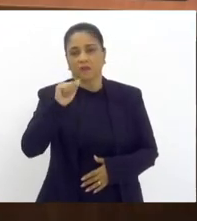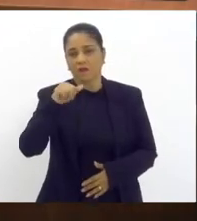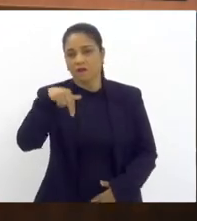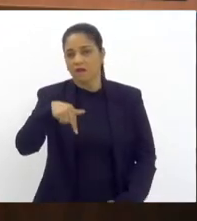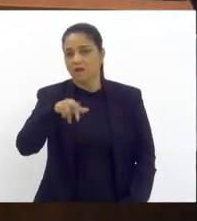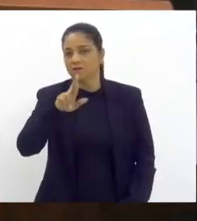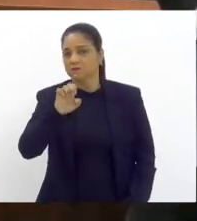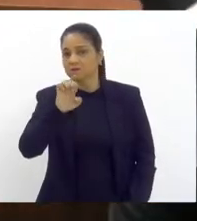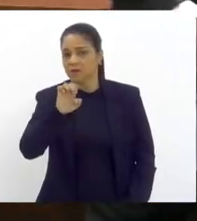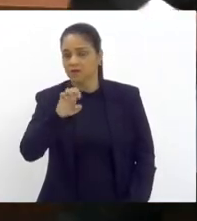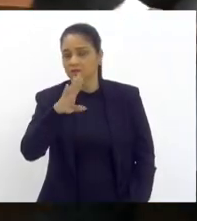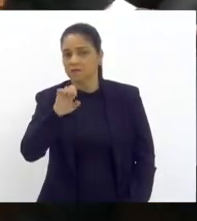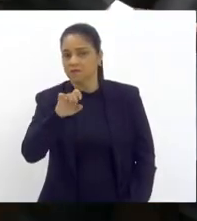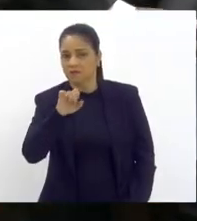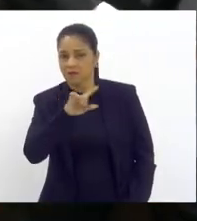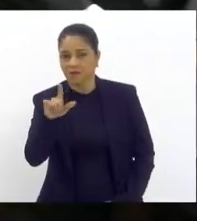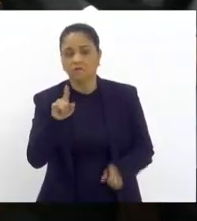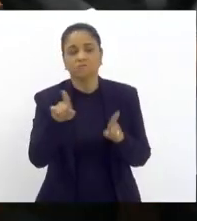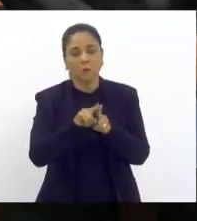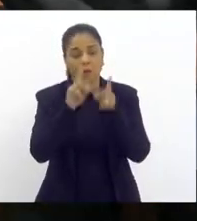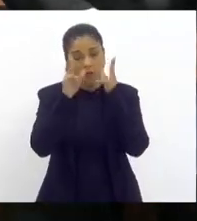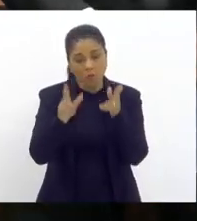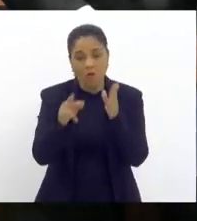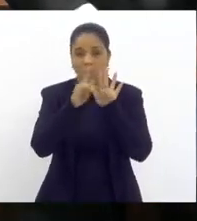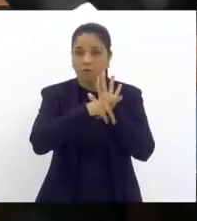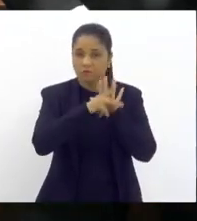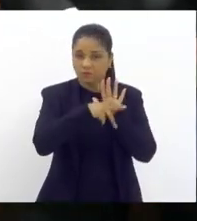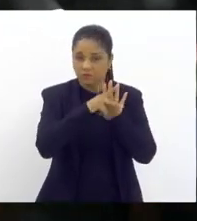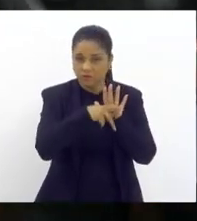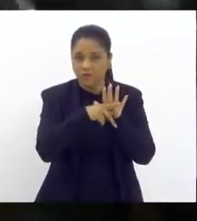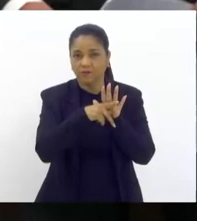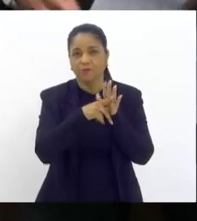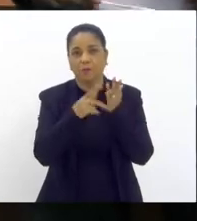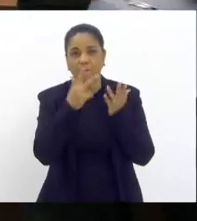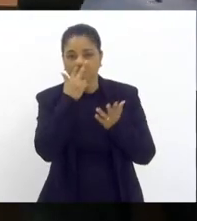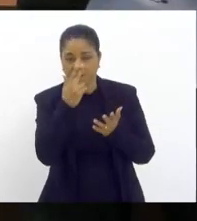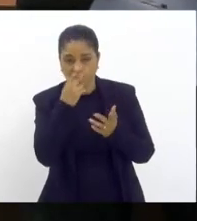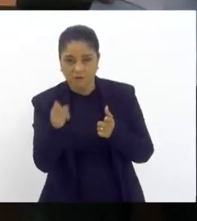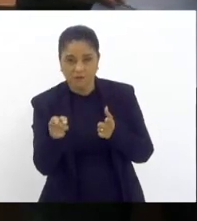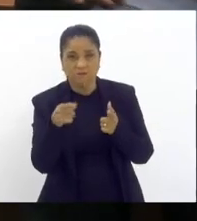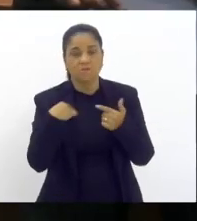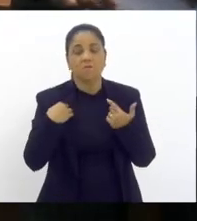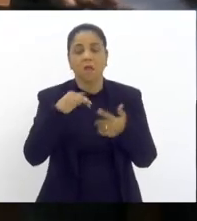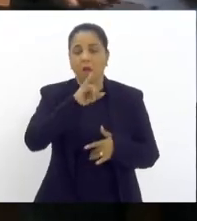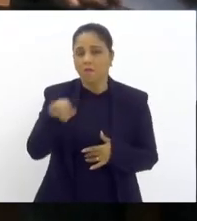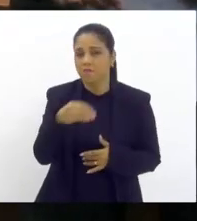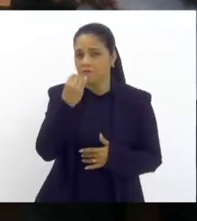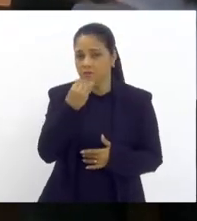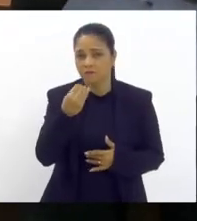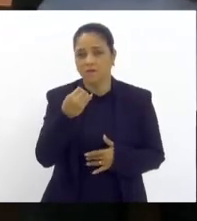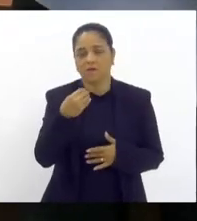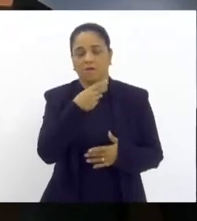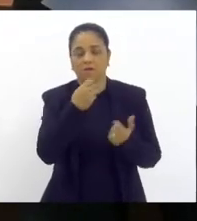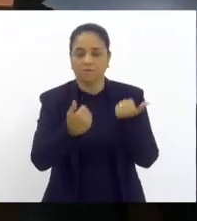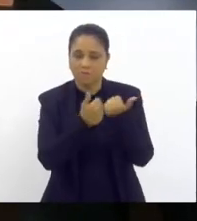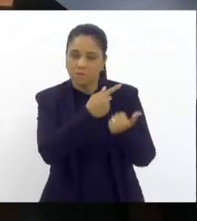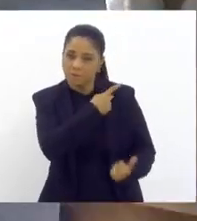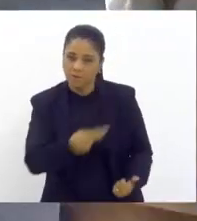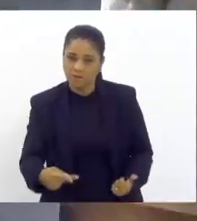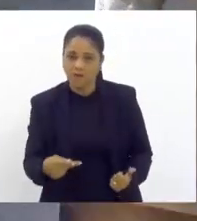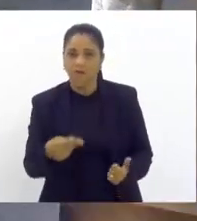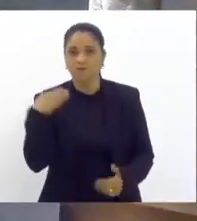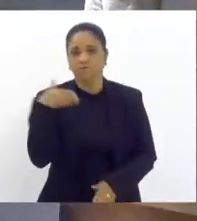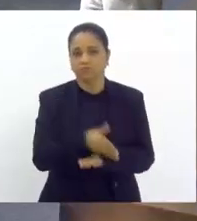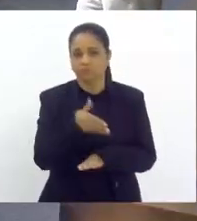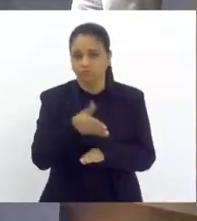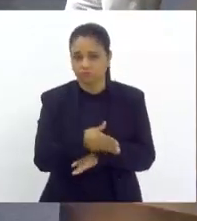artigos similares ao projeto que acabou de tramitar. Aproveitando a presença do nosso presidente, queria fazer um apelo para análise do